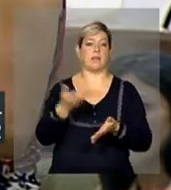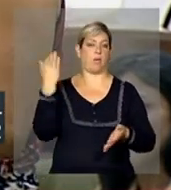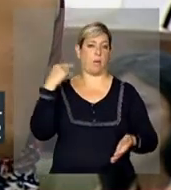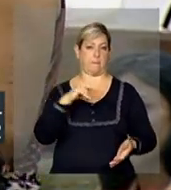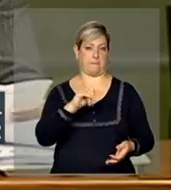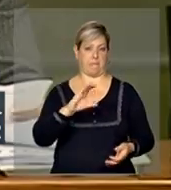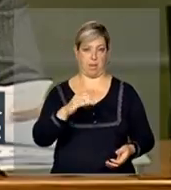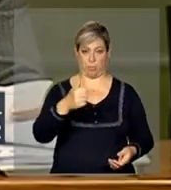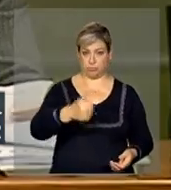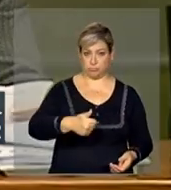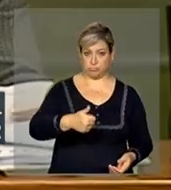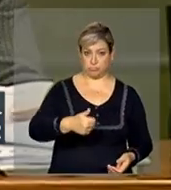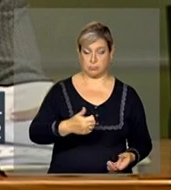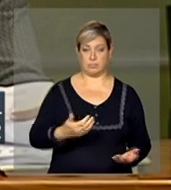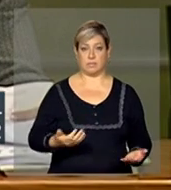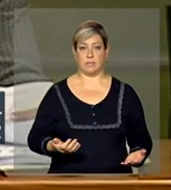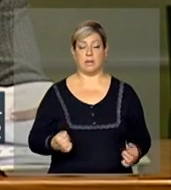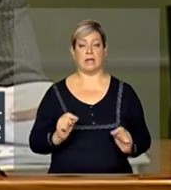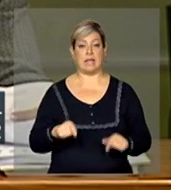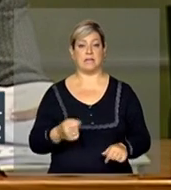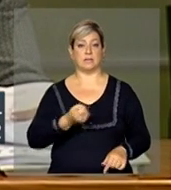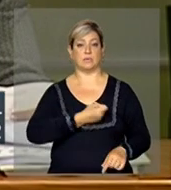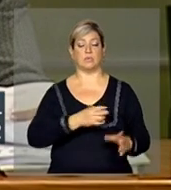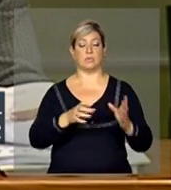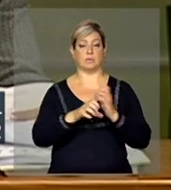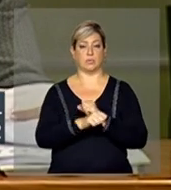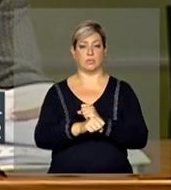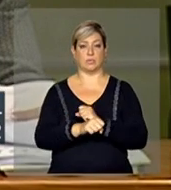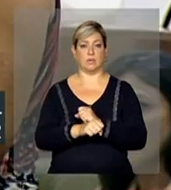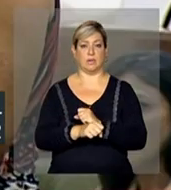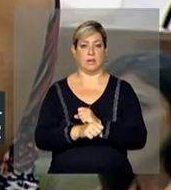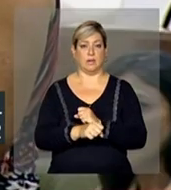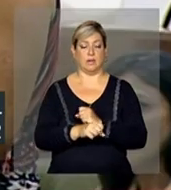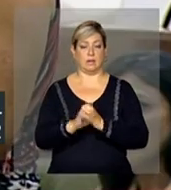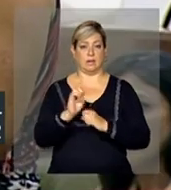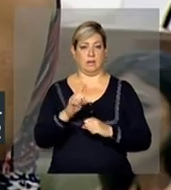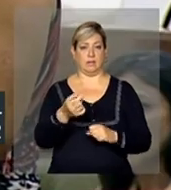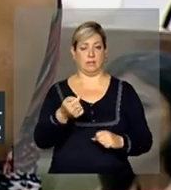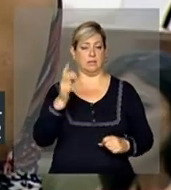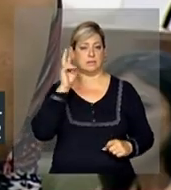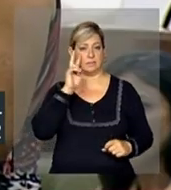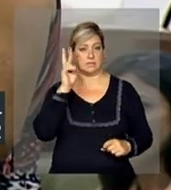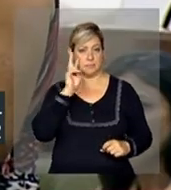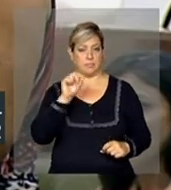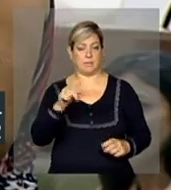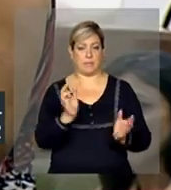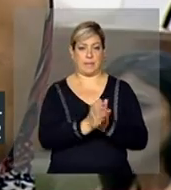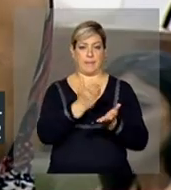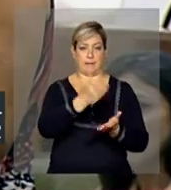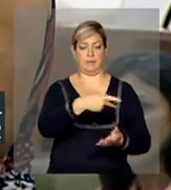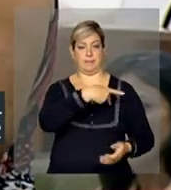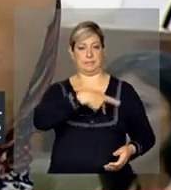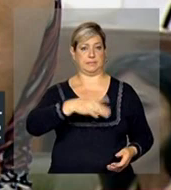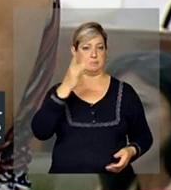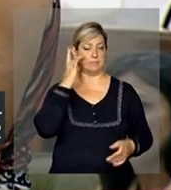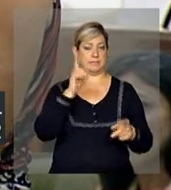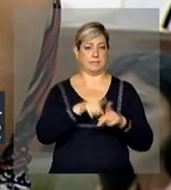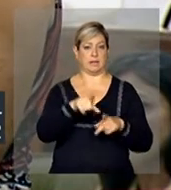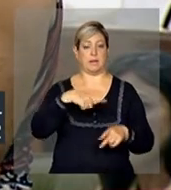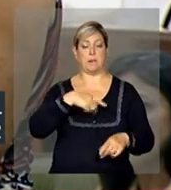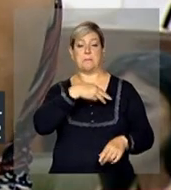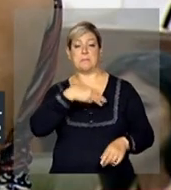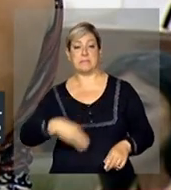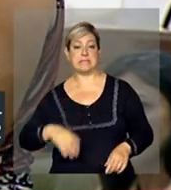esse seria um número um pouco atribuível à presidenta Dilma e um pouco atribuível à ministra Dilma,